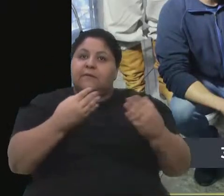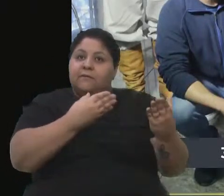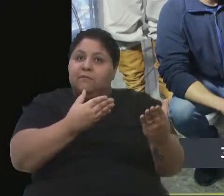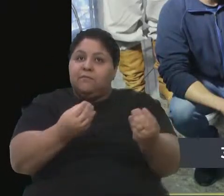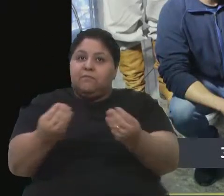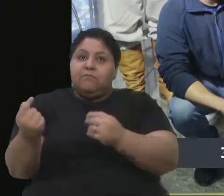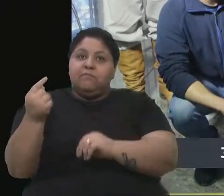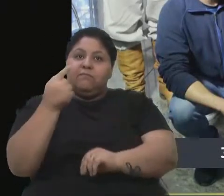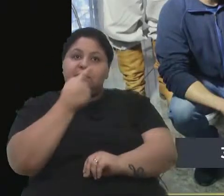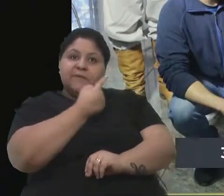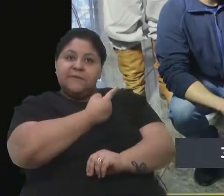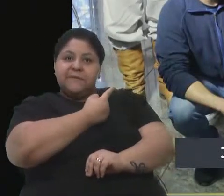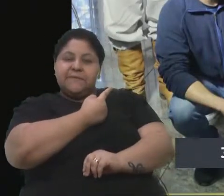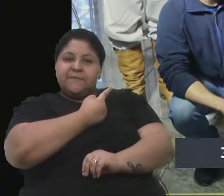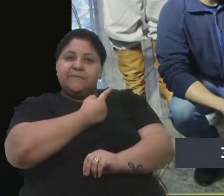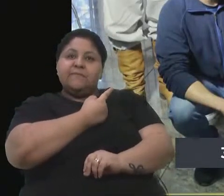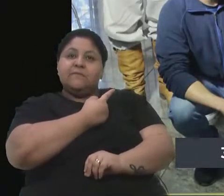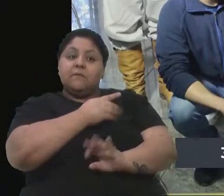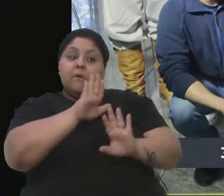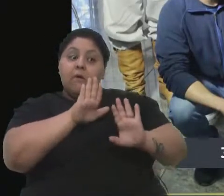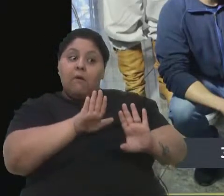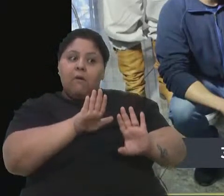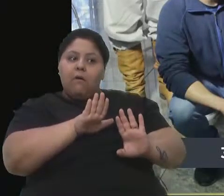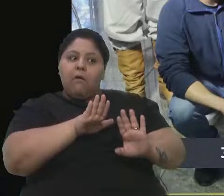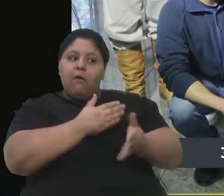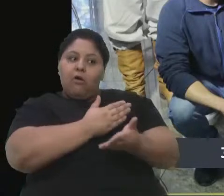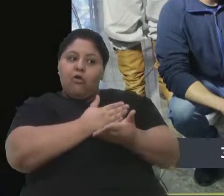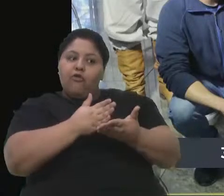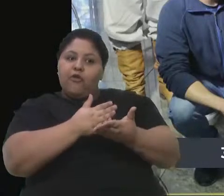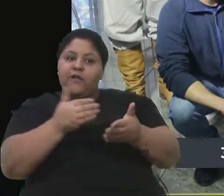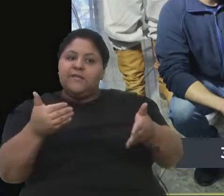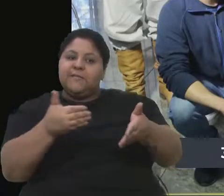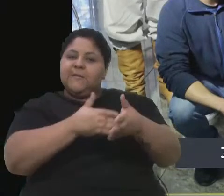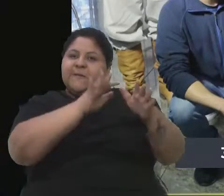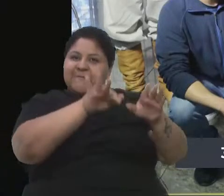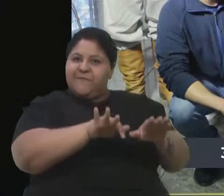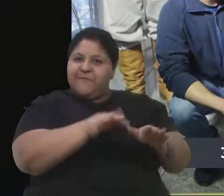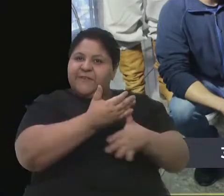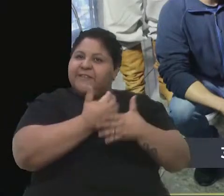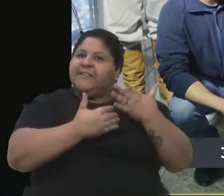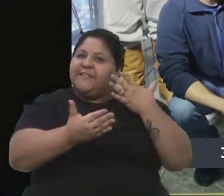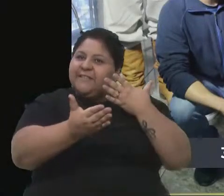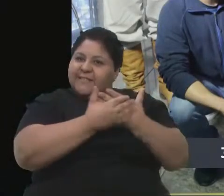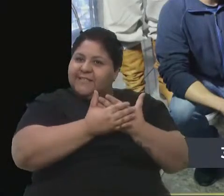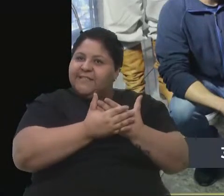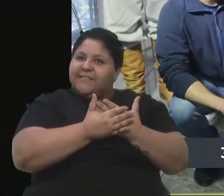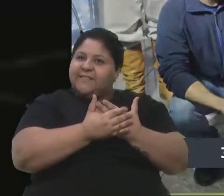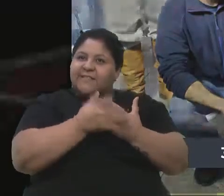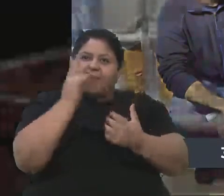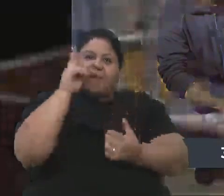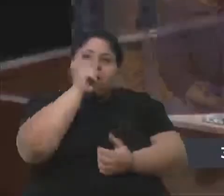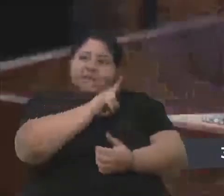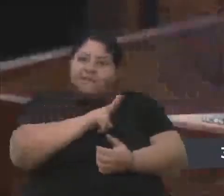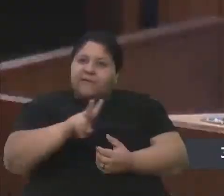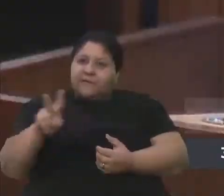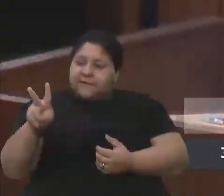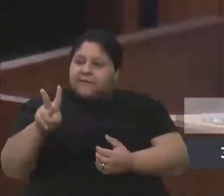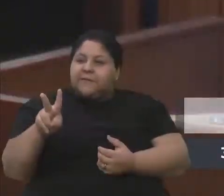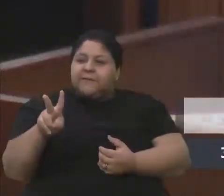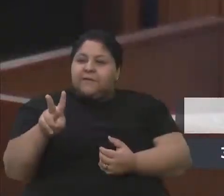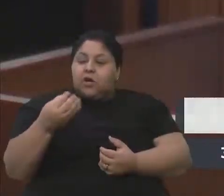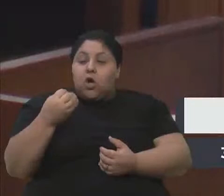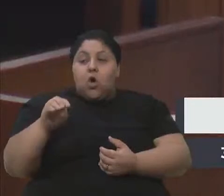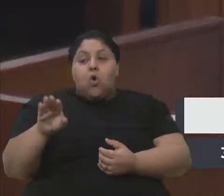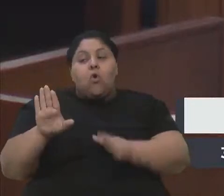mas muitos permaneceram conosco do início ao fim. Então, a todos que deram uma passadinha para conferir, ou aqueles que